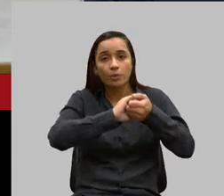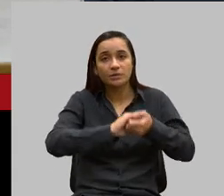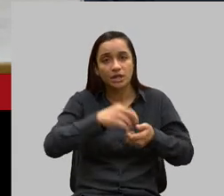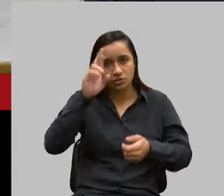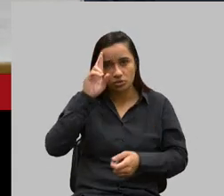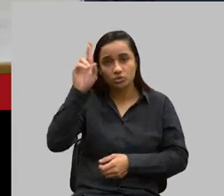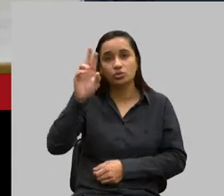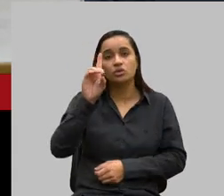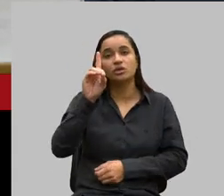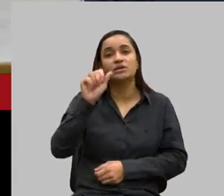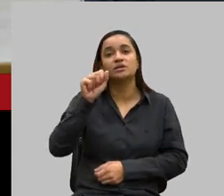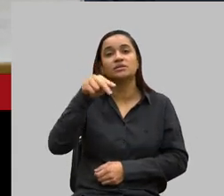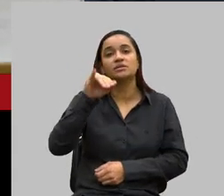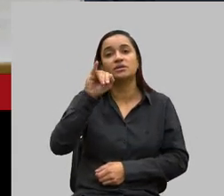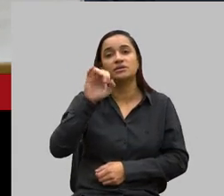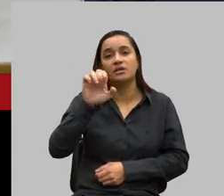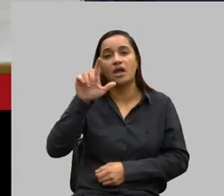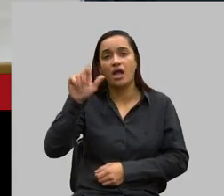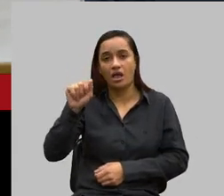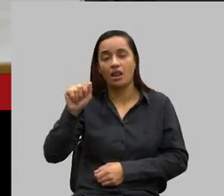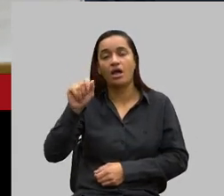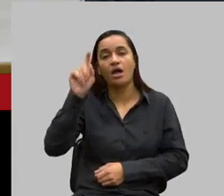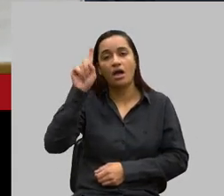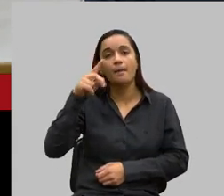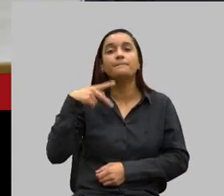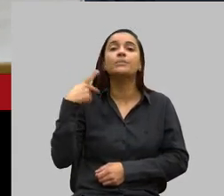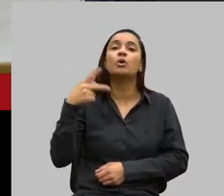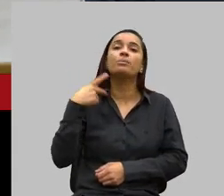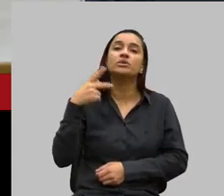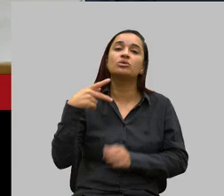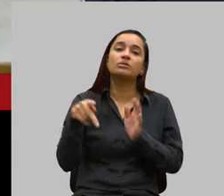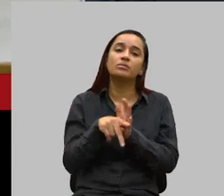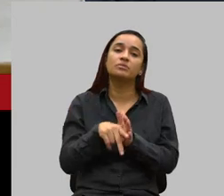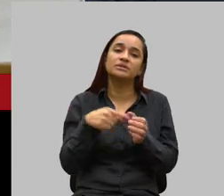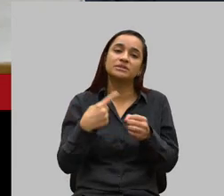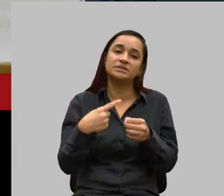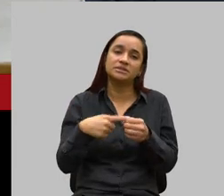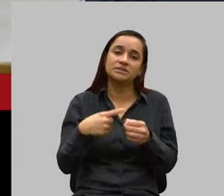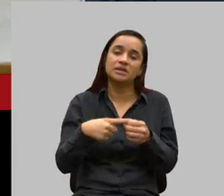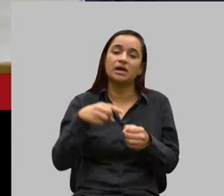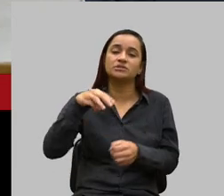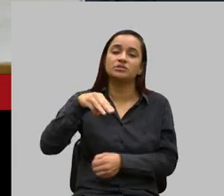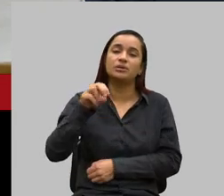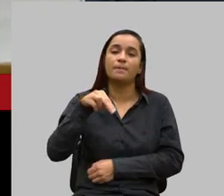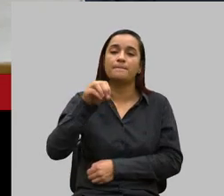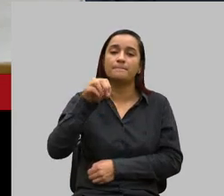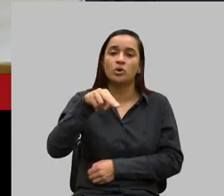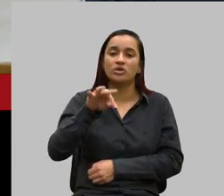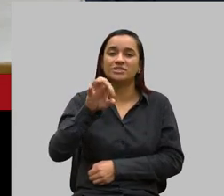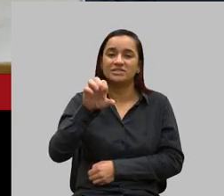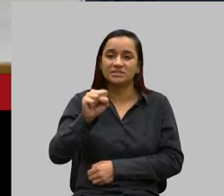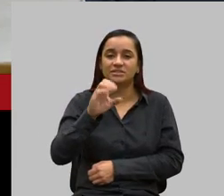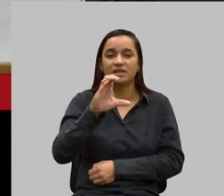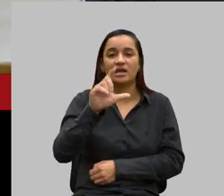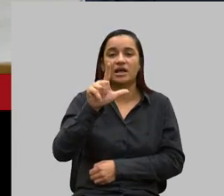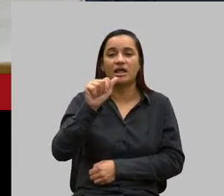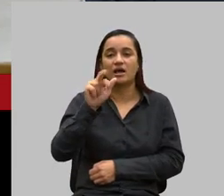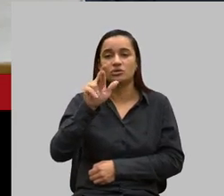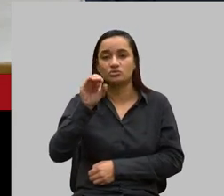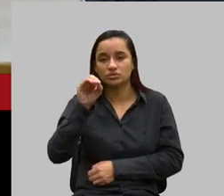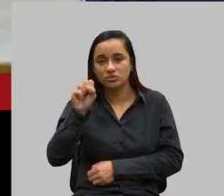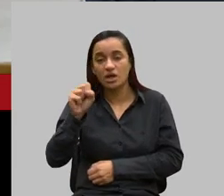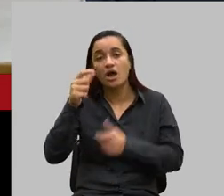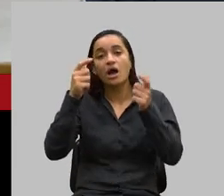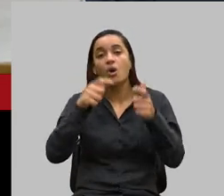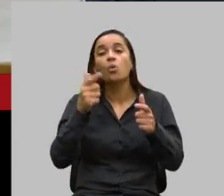Barral promotora eh de Montes Claros que com uma força tarefa de promotores e o Dr Jarbas conseguiu